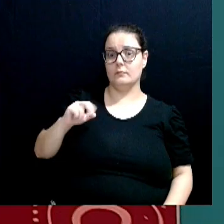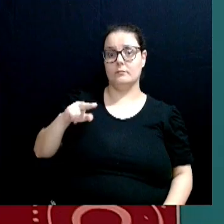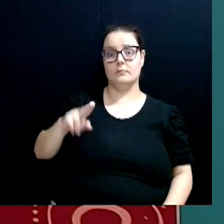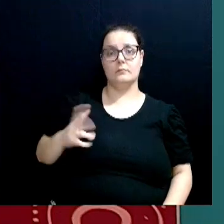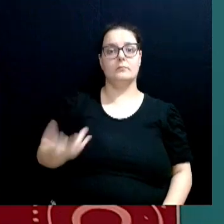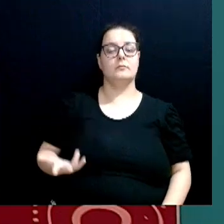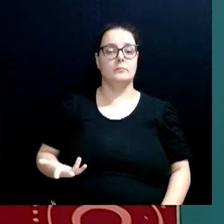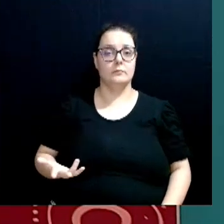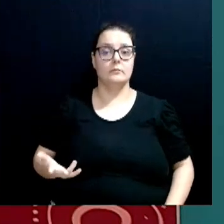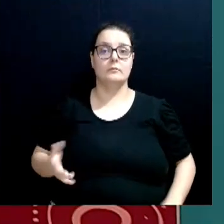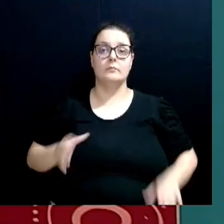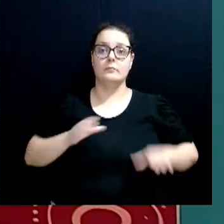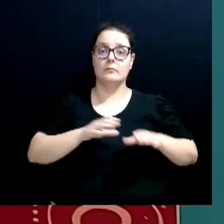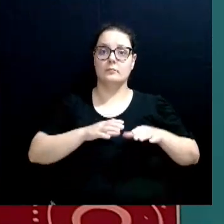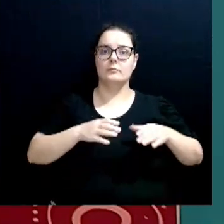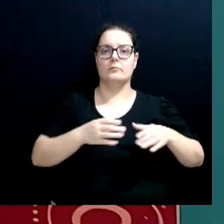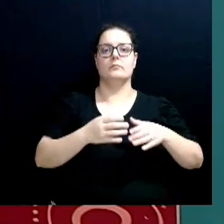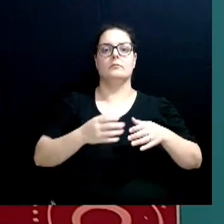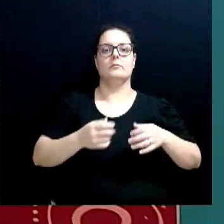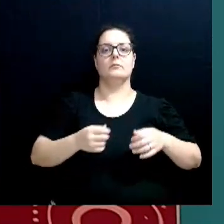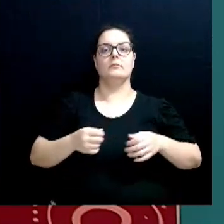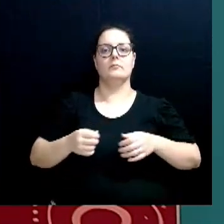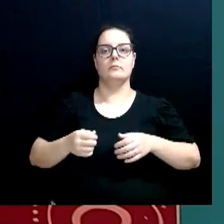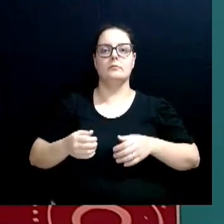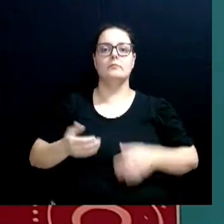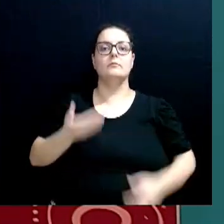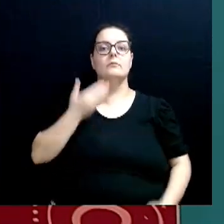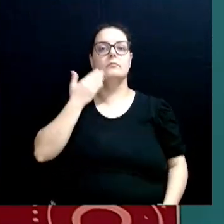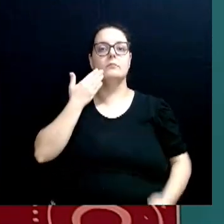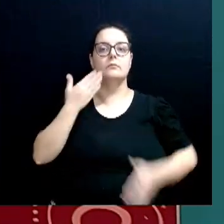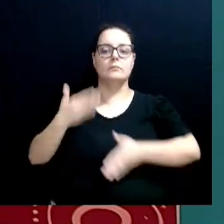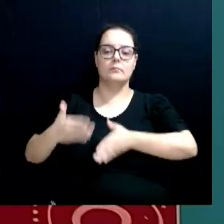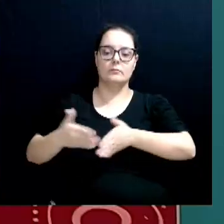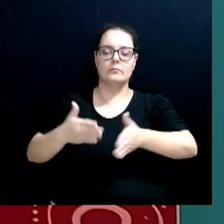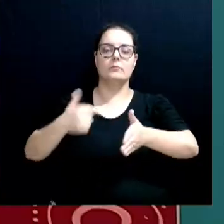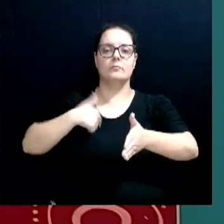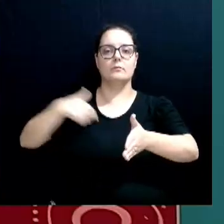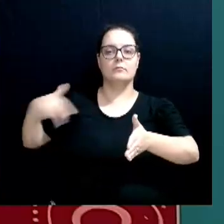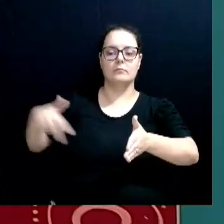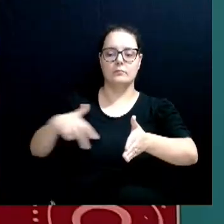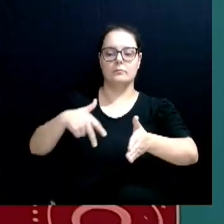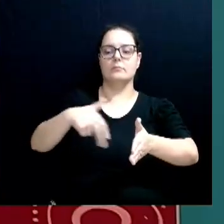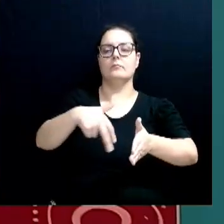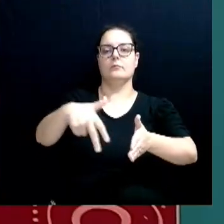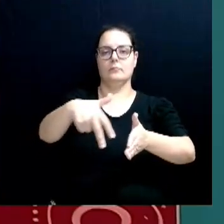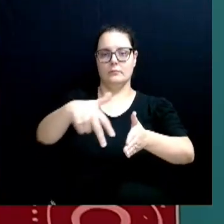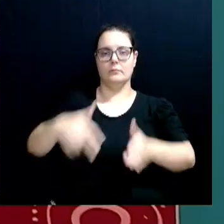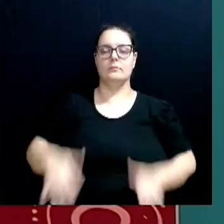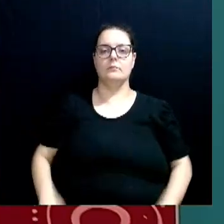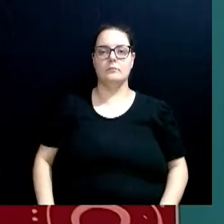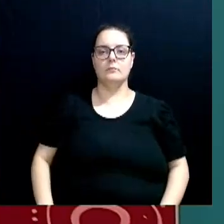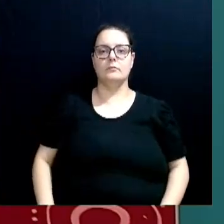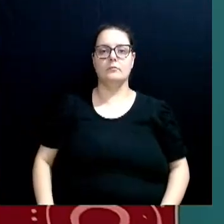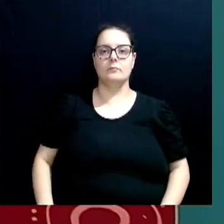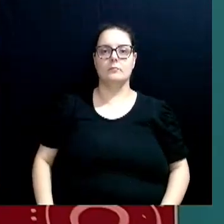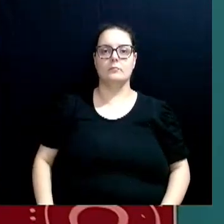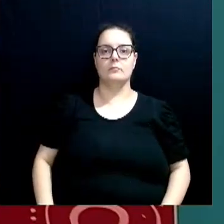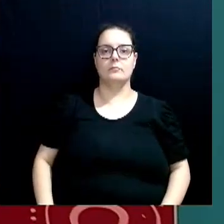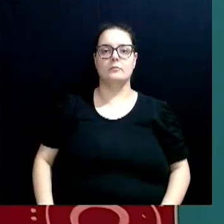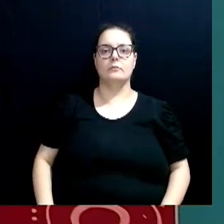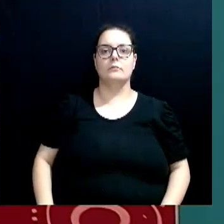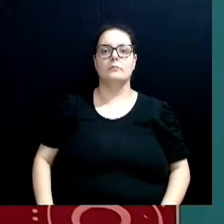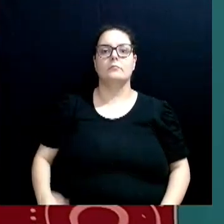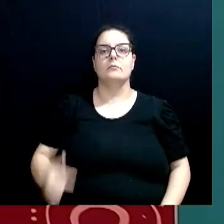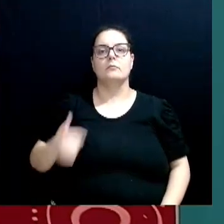eles sedimentaram o caminho para eu chegar. Eu chego muito, mas muito